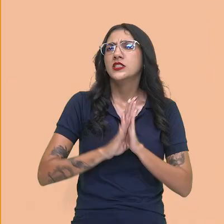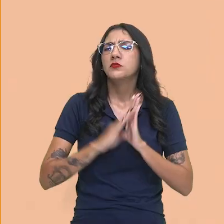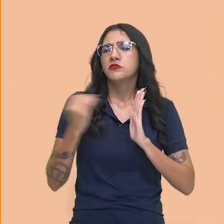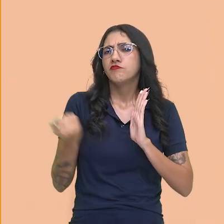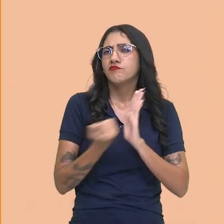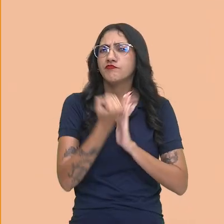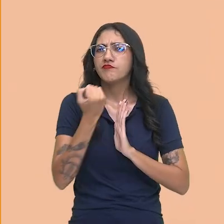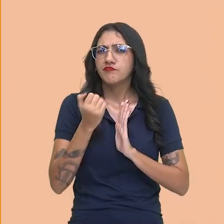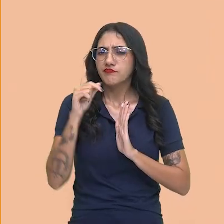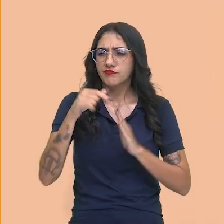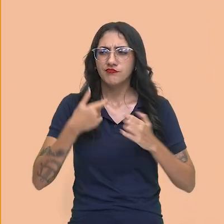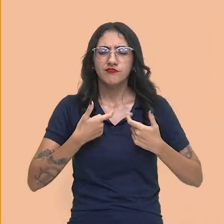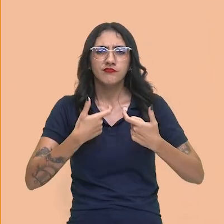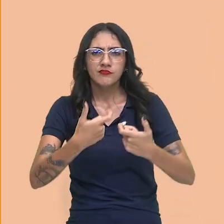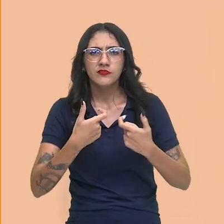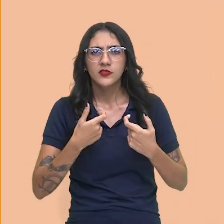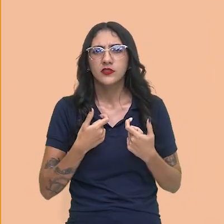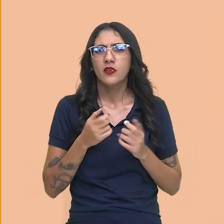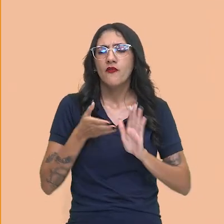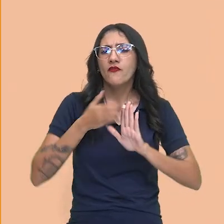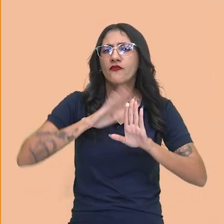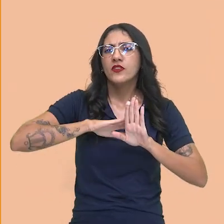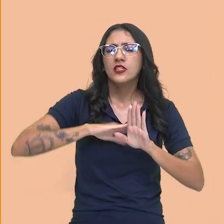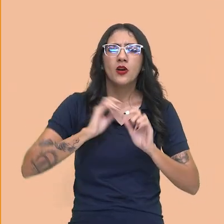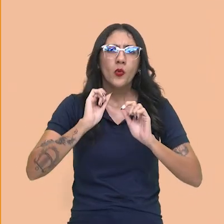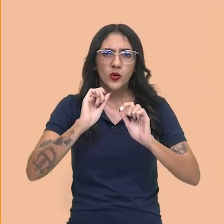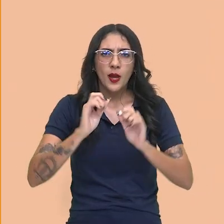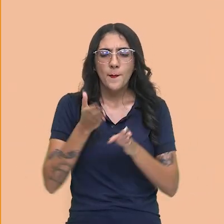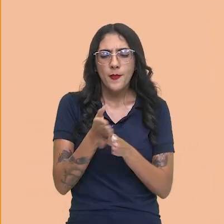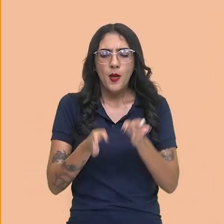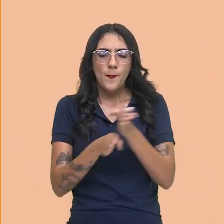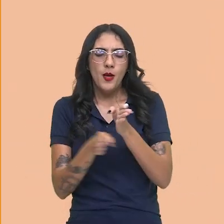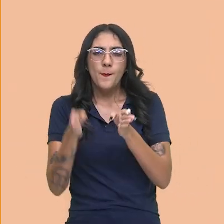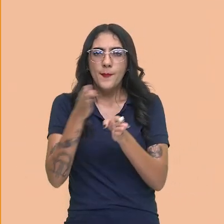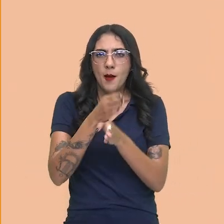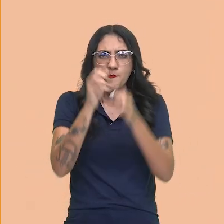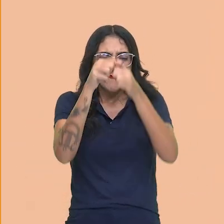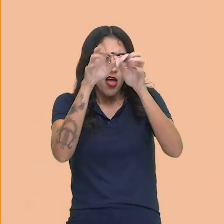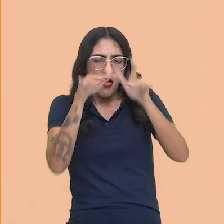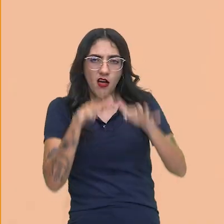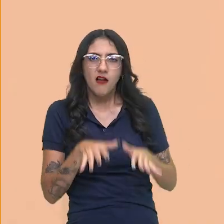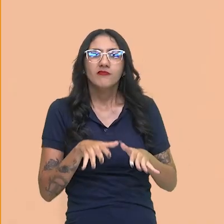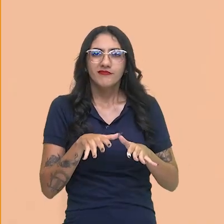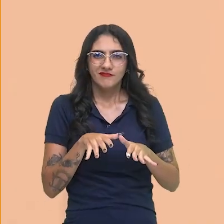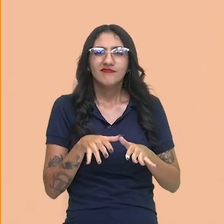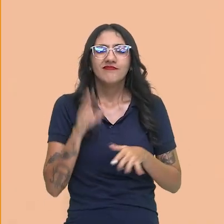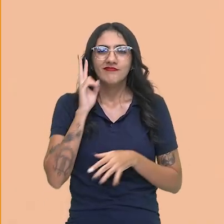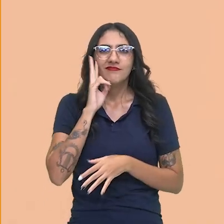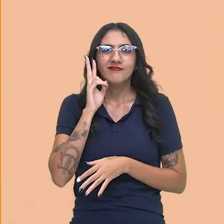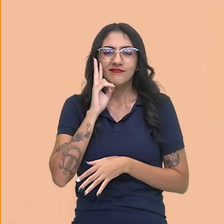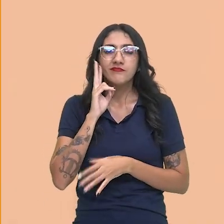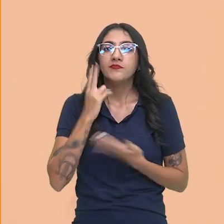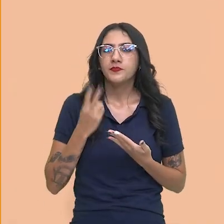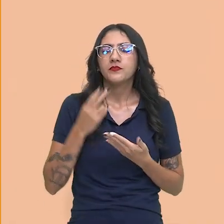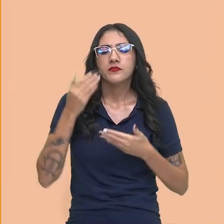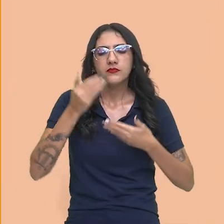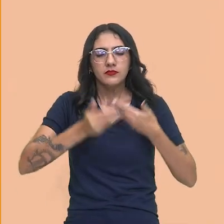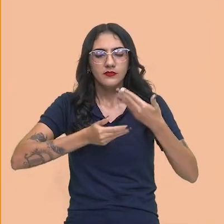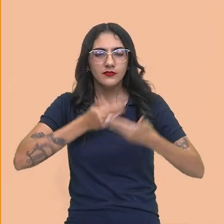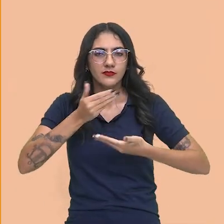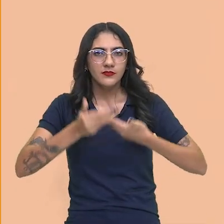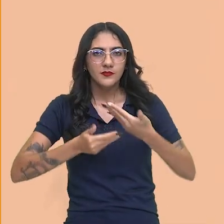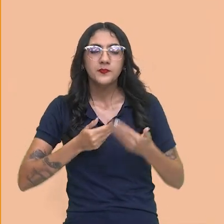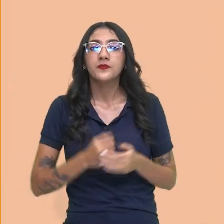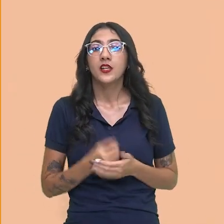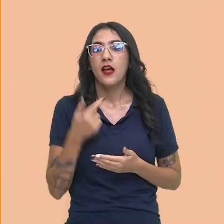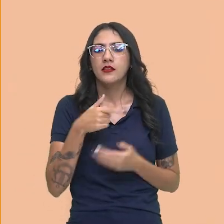Guerra Fria, que é o Muro de Berlim, né, vai causar esse impacto, fazendo com que, né, gradativamente a